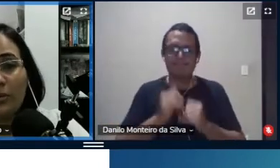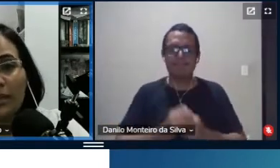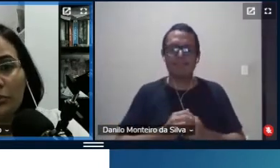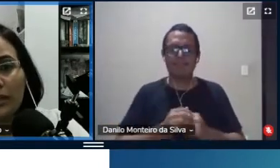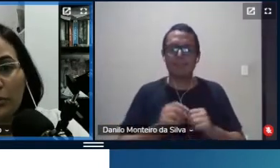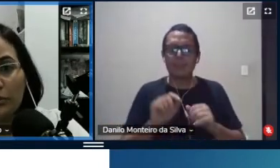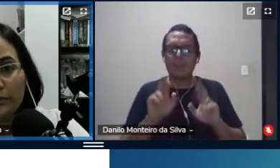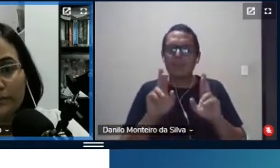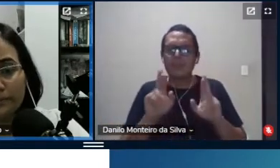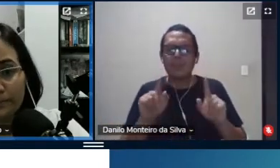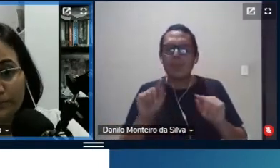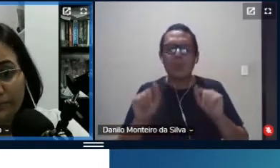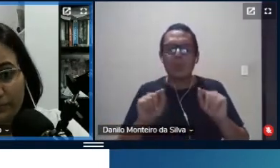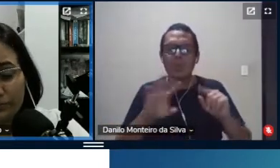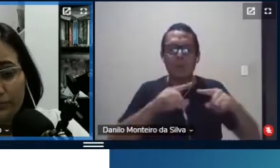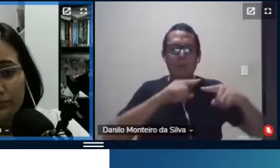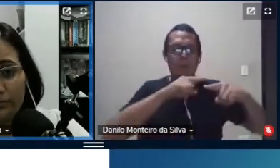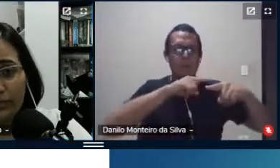o comprimento da onda.